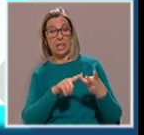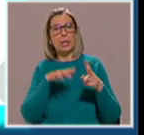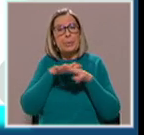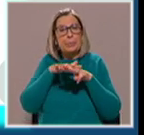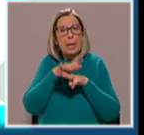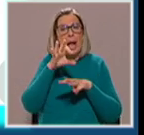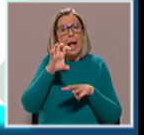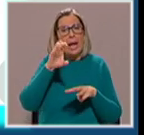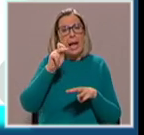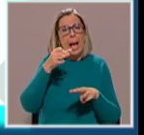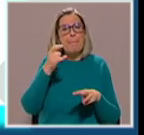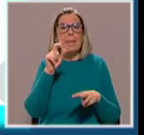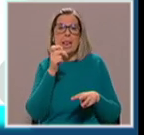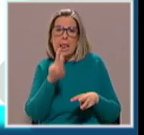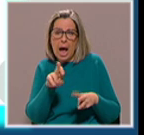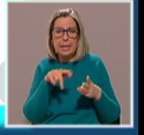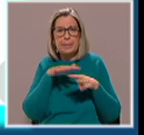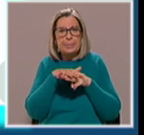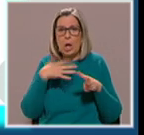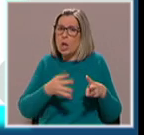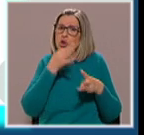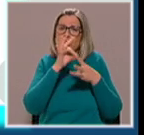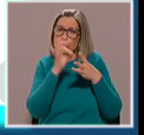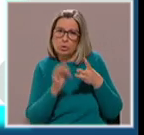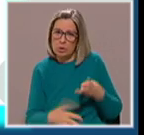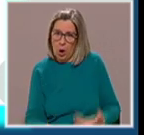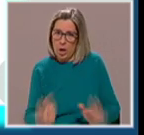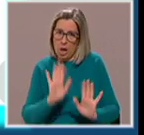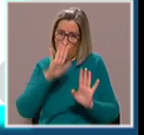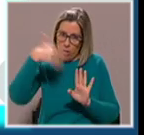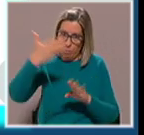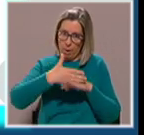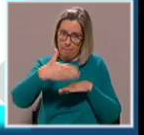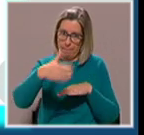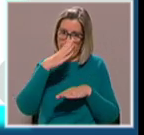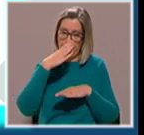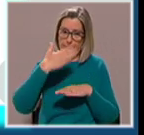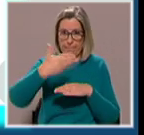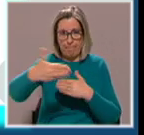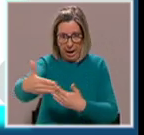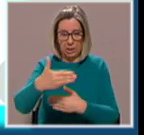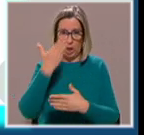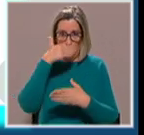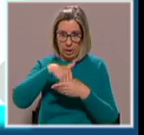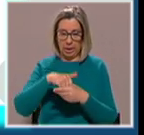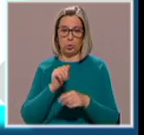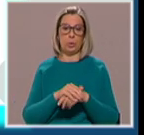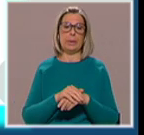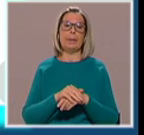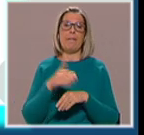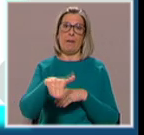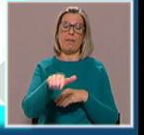Agora eu não vou estar a explicar em pormenor cada um, iremos fazer isso mais à frente e ao longo desta aula. Em relação